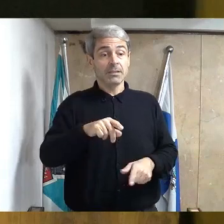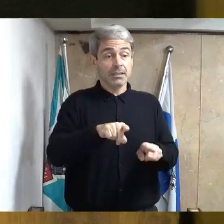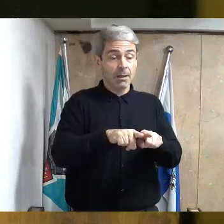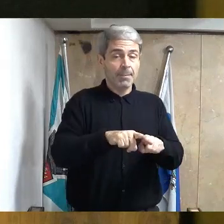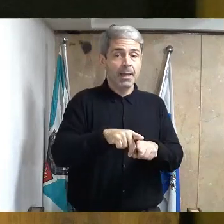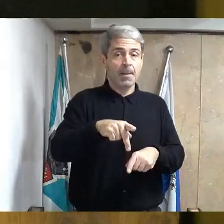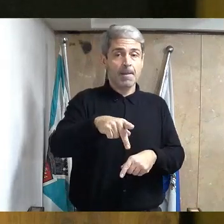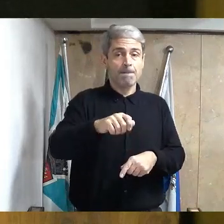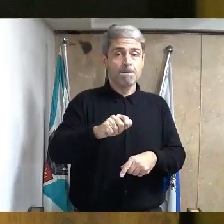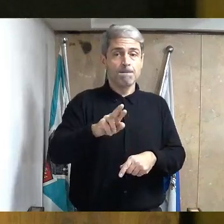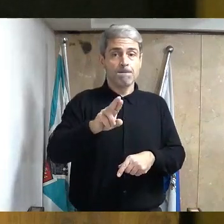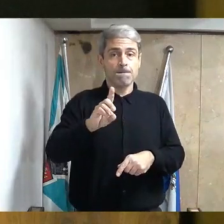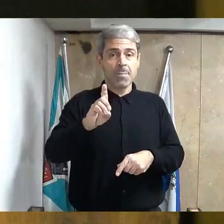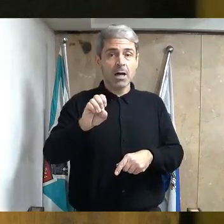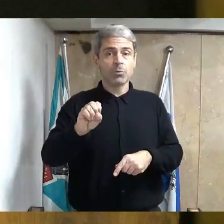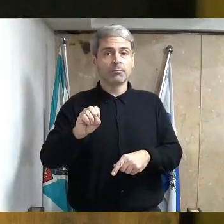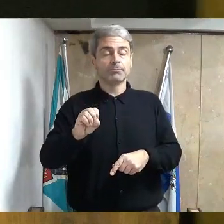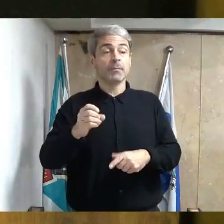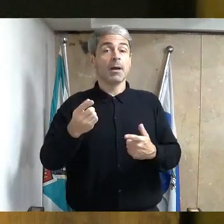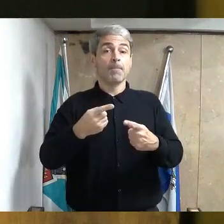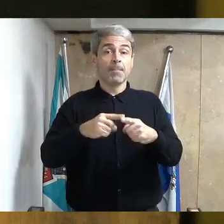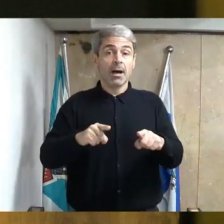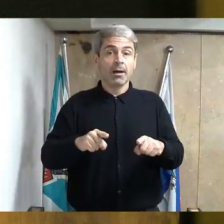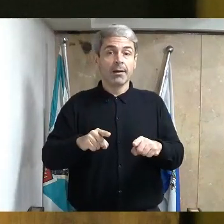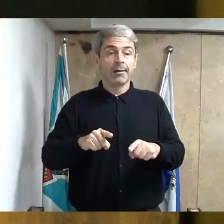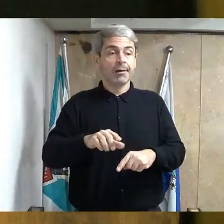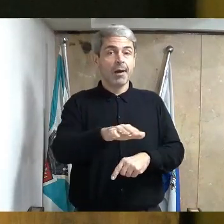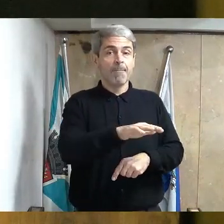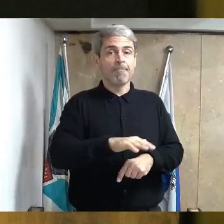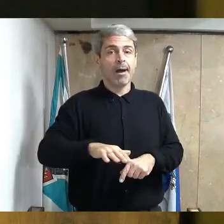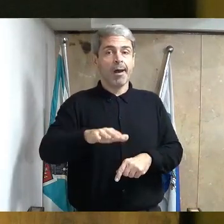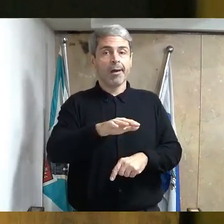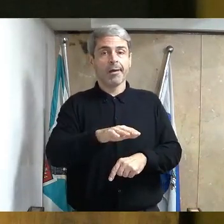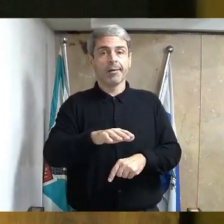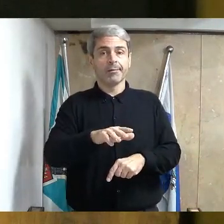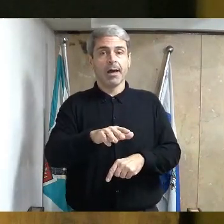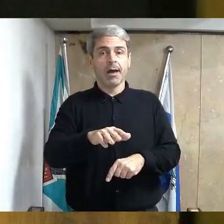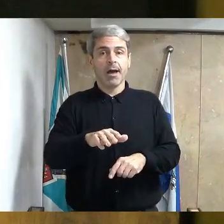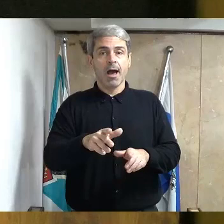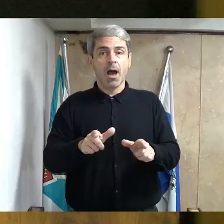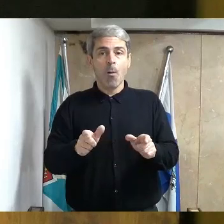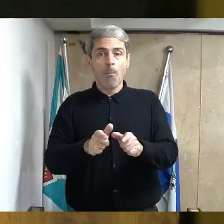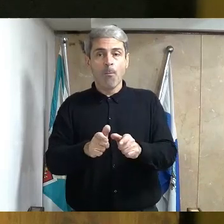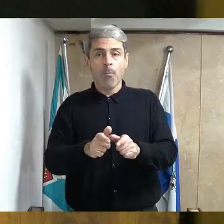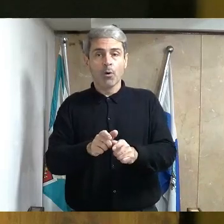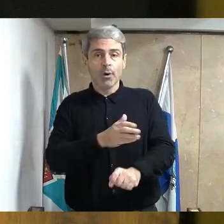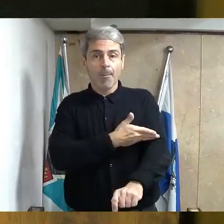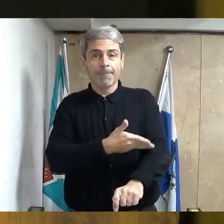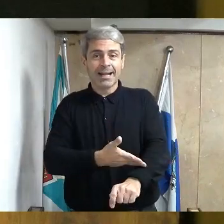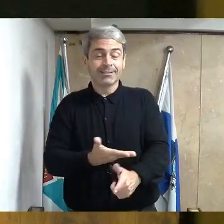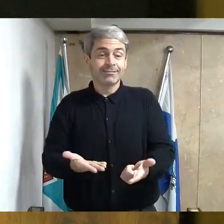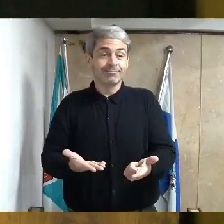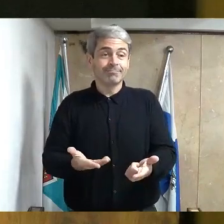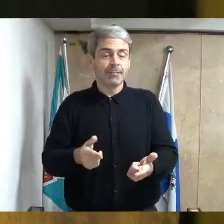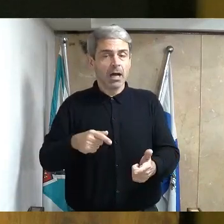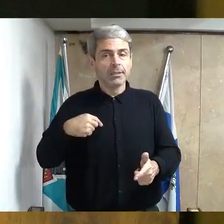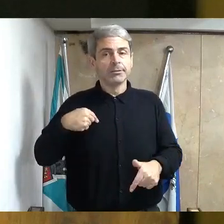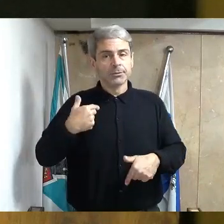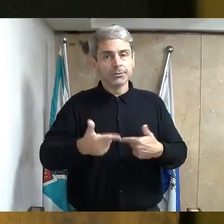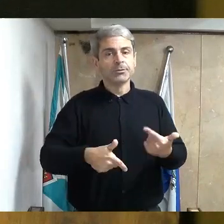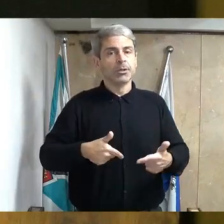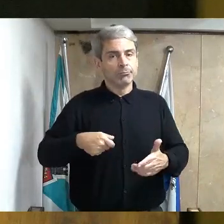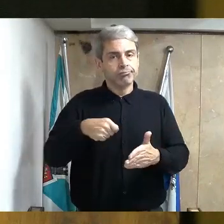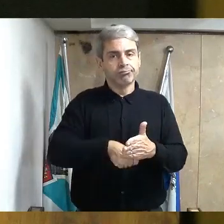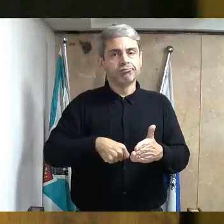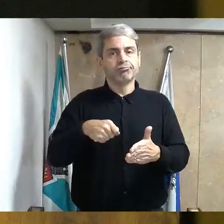Ainda assim, dominada pela maioria, minoria branca. Mas nós estamos buscando os nossos espaços